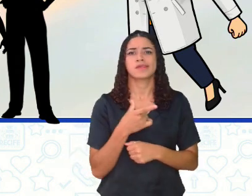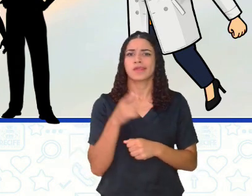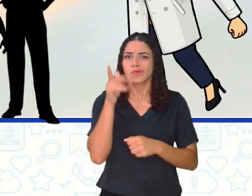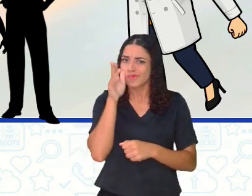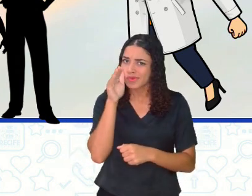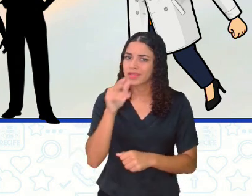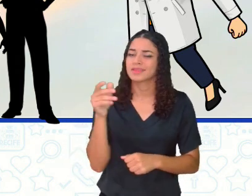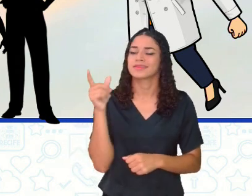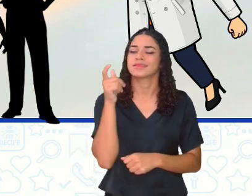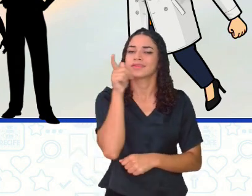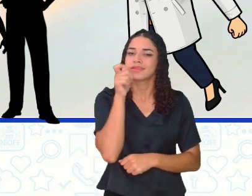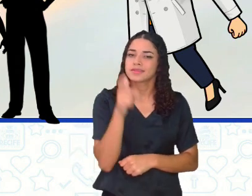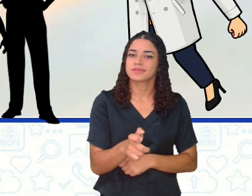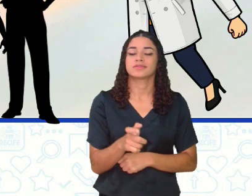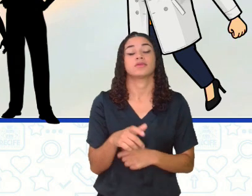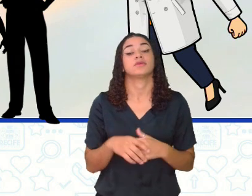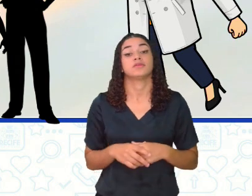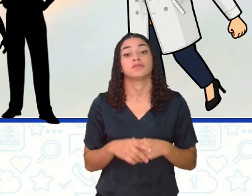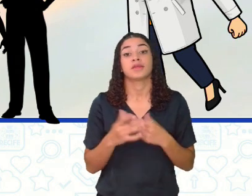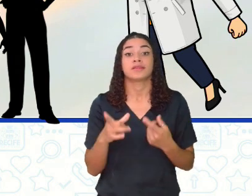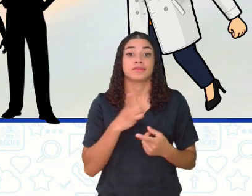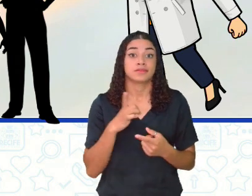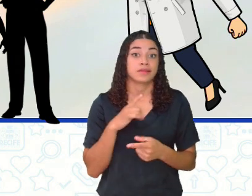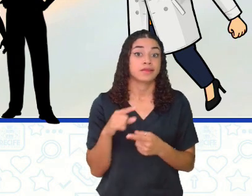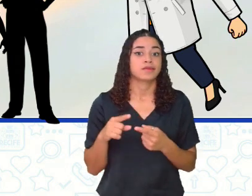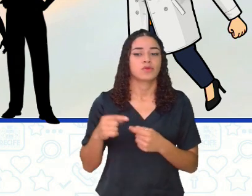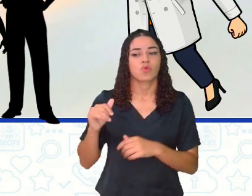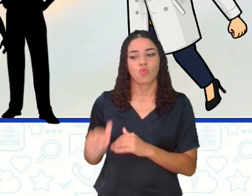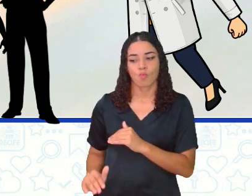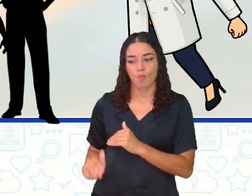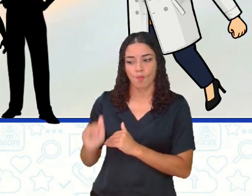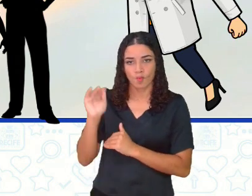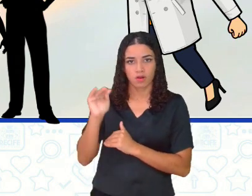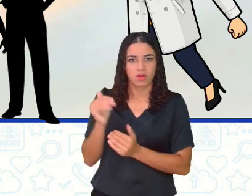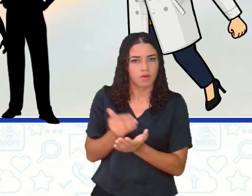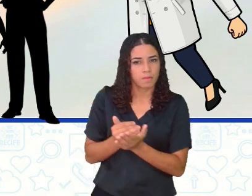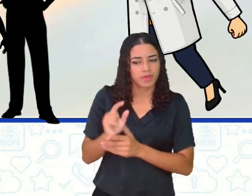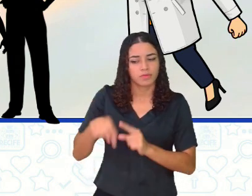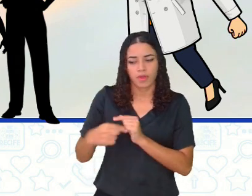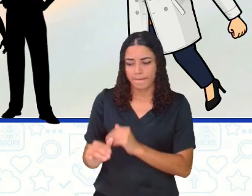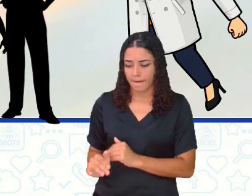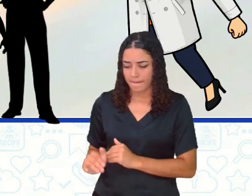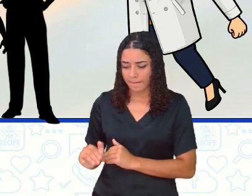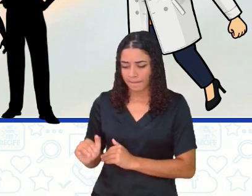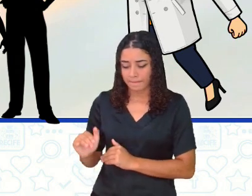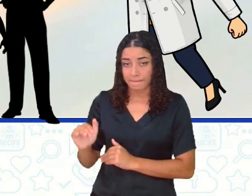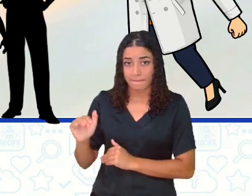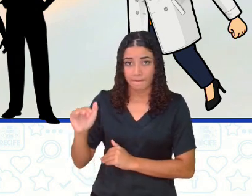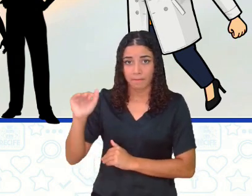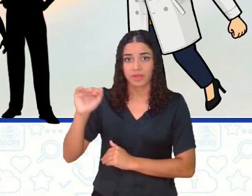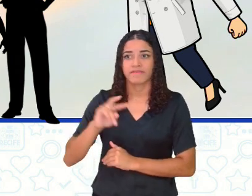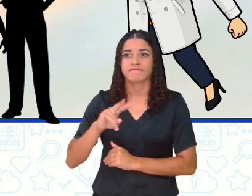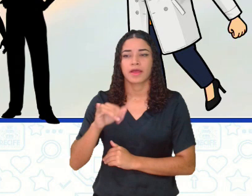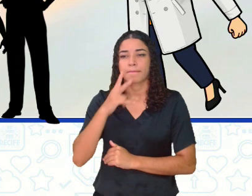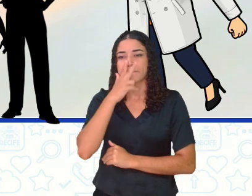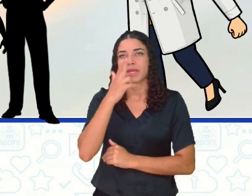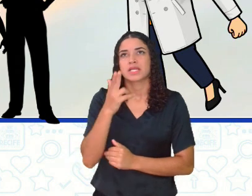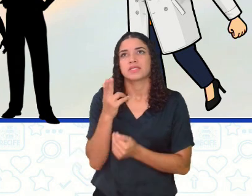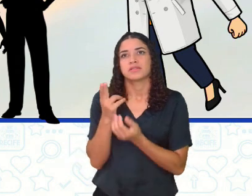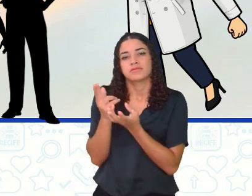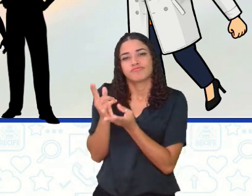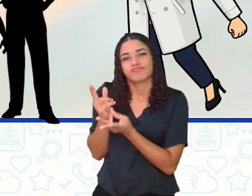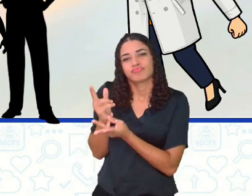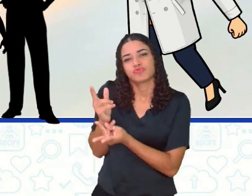timo. Aparece na primeira infância e depois que a gente vai se desenvolvendo, vai crescendo, ele vai aí perdendo um pouquinho aí a